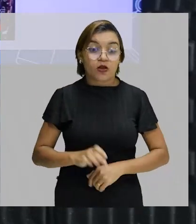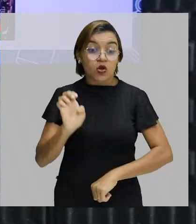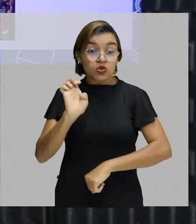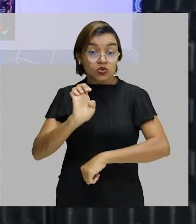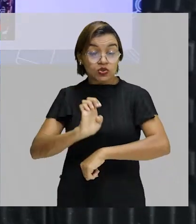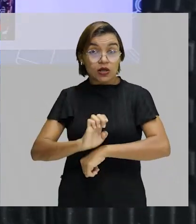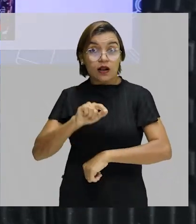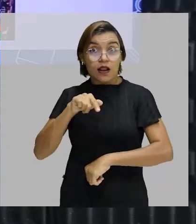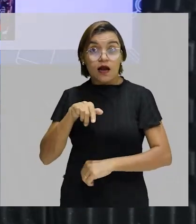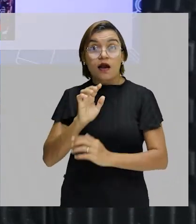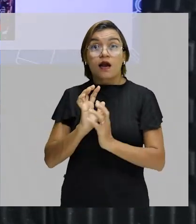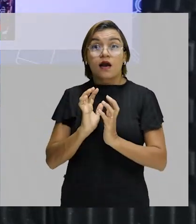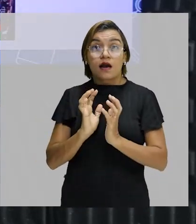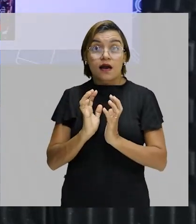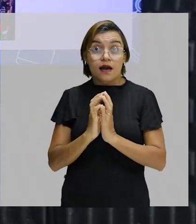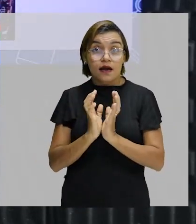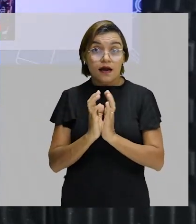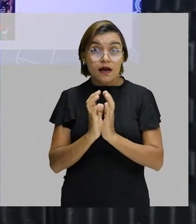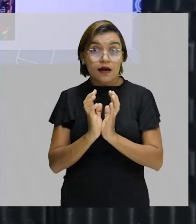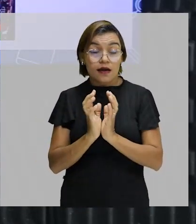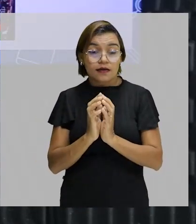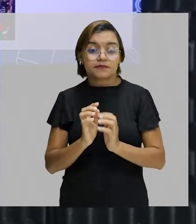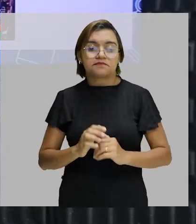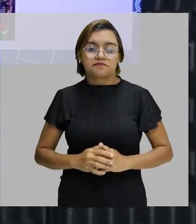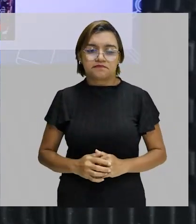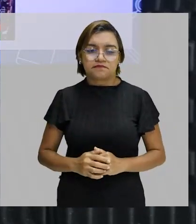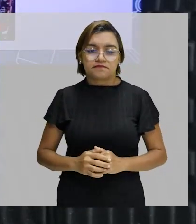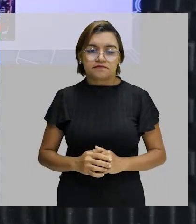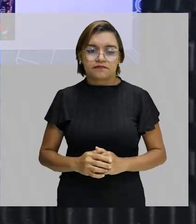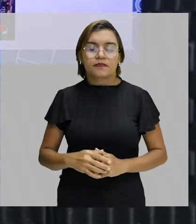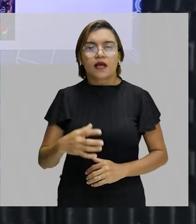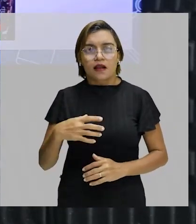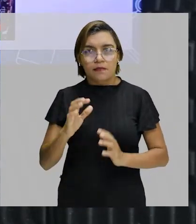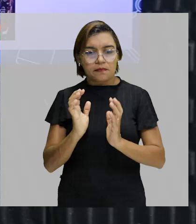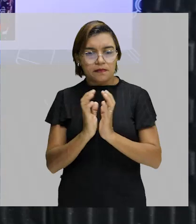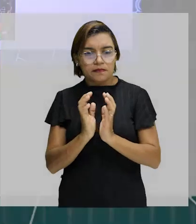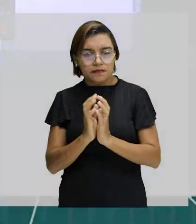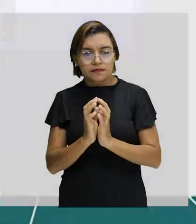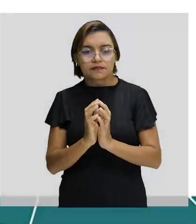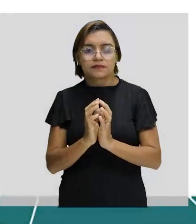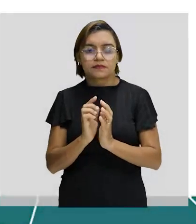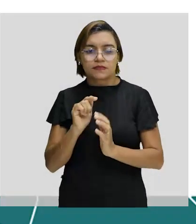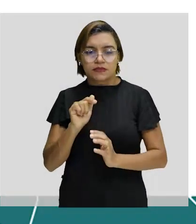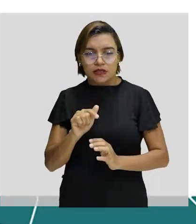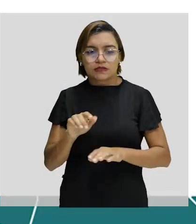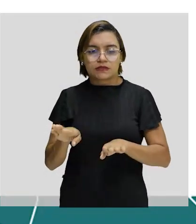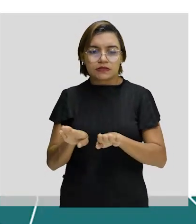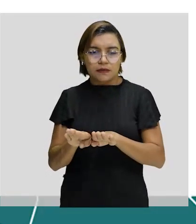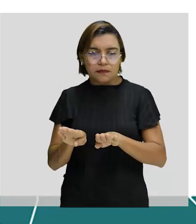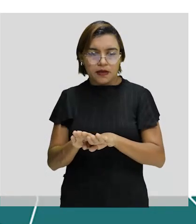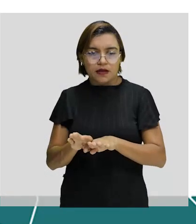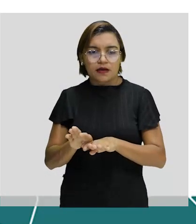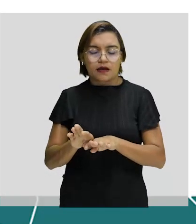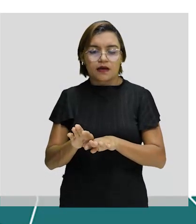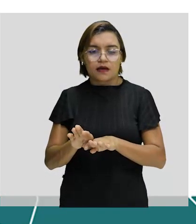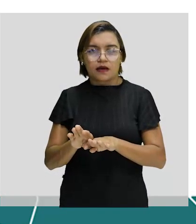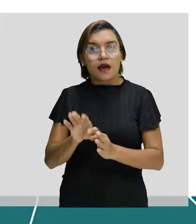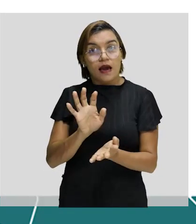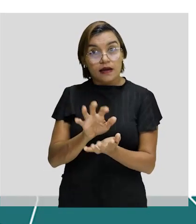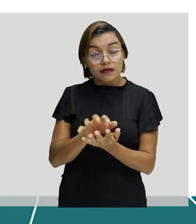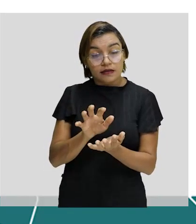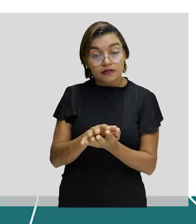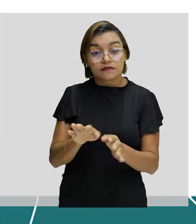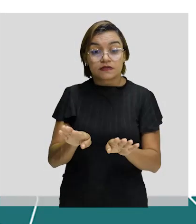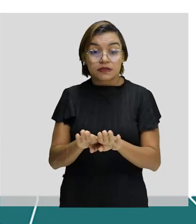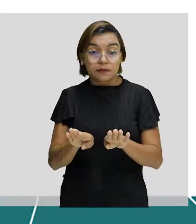Acontece aonde? Ali no estado de Pernambuco, nas cidades de Recife e Olinda. Como eu falei para